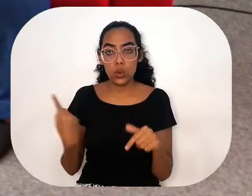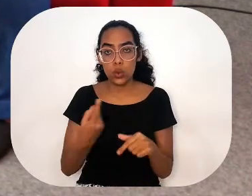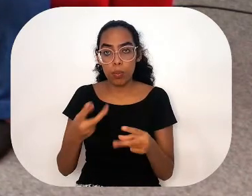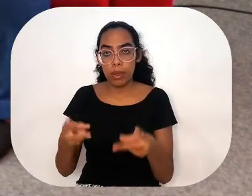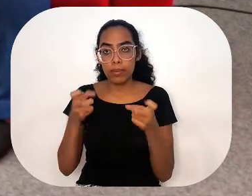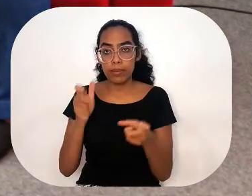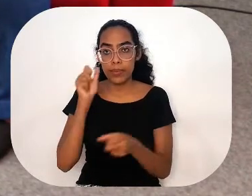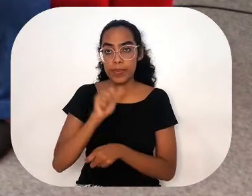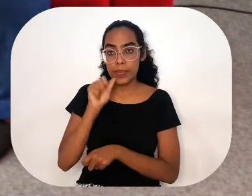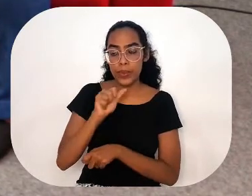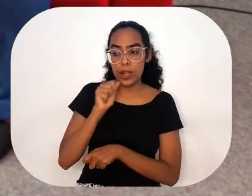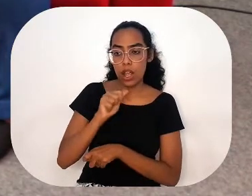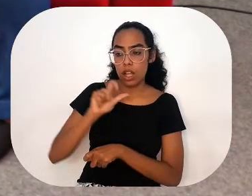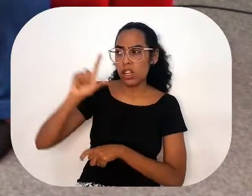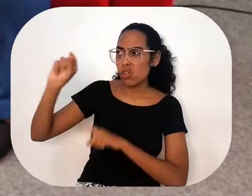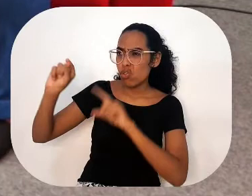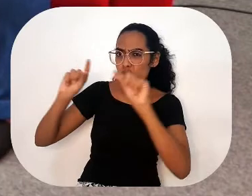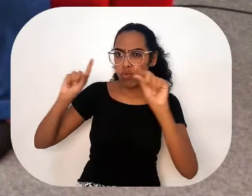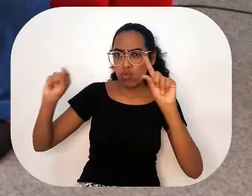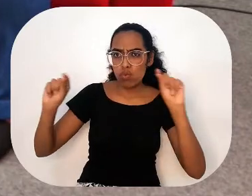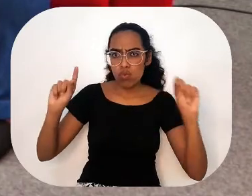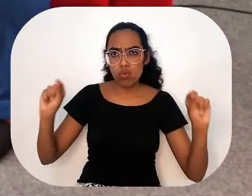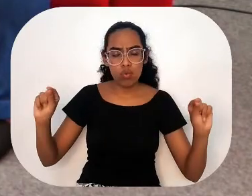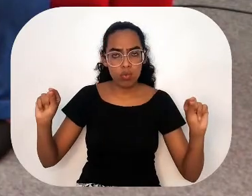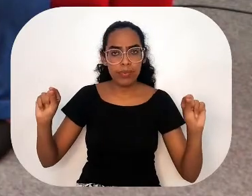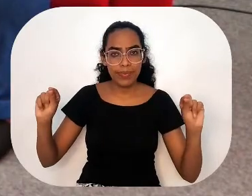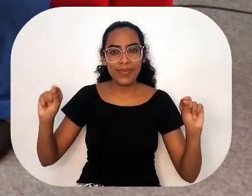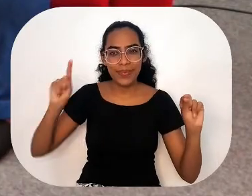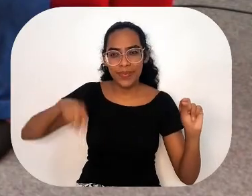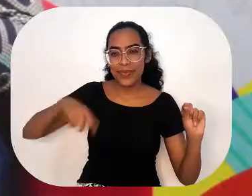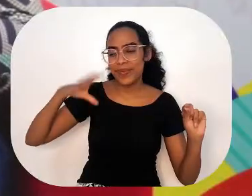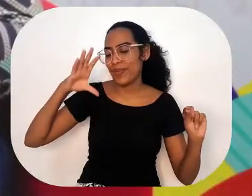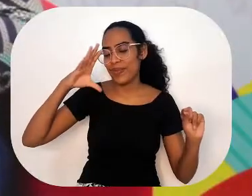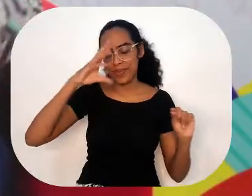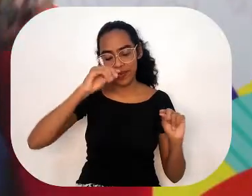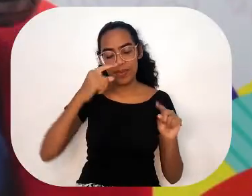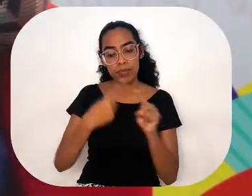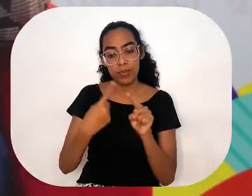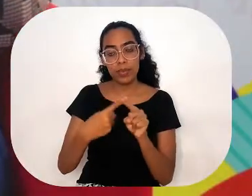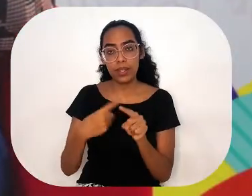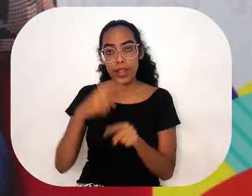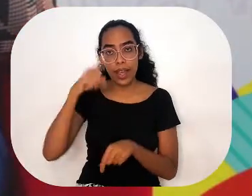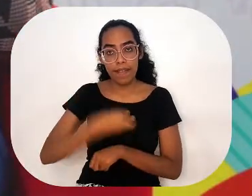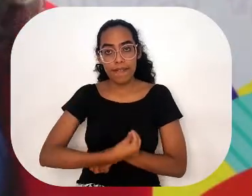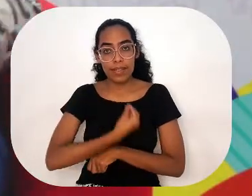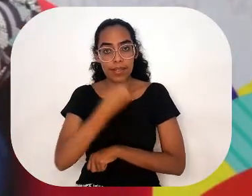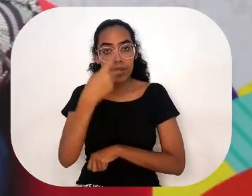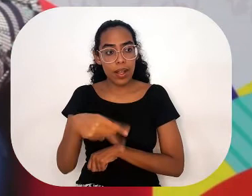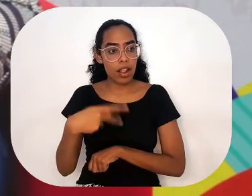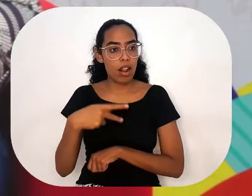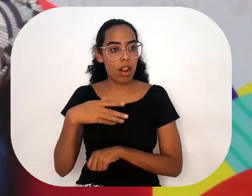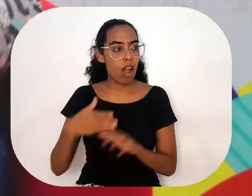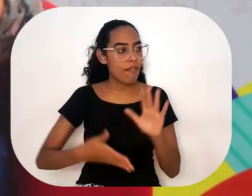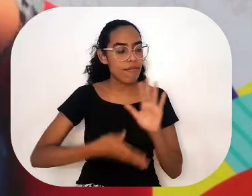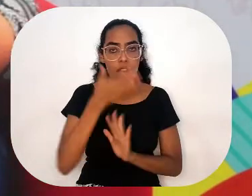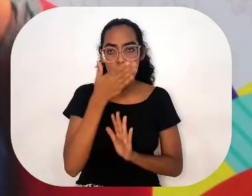essa mulher que transgride essa mulher que vai embora né Isso é muito bonito na obra da Raquel porque é também a vida dela ela